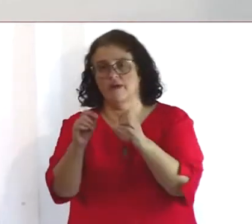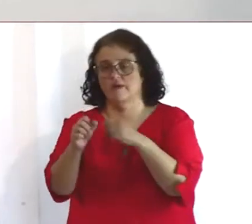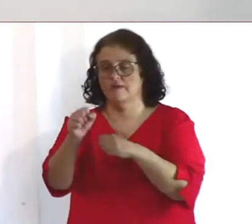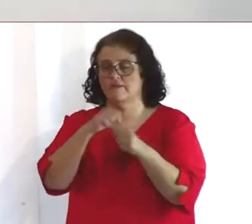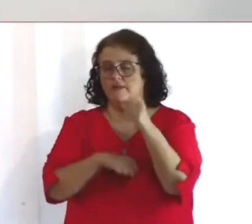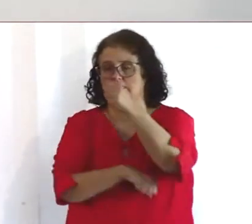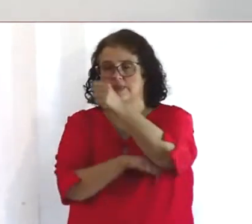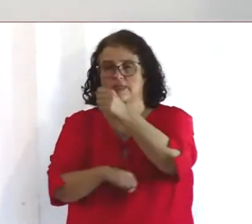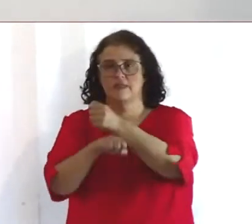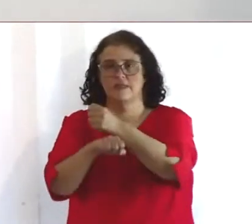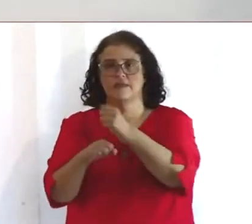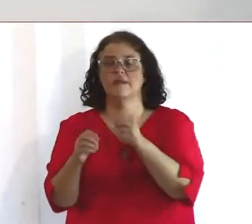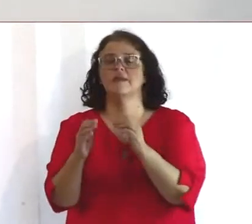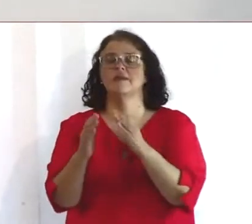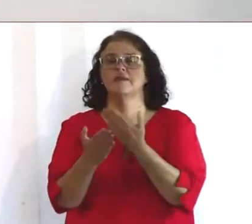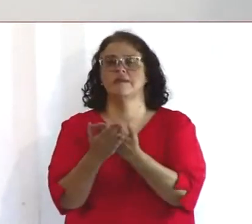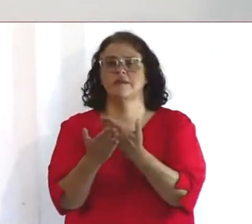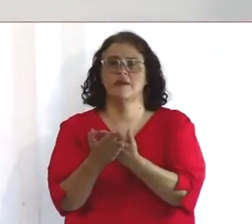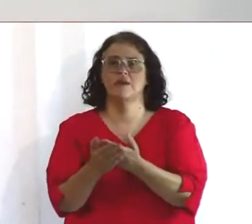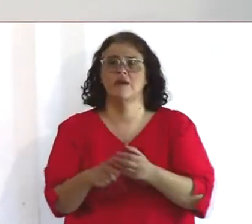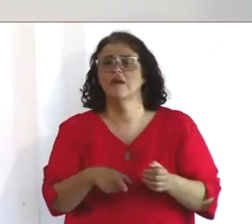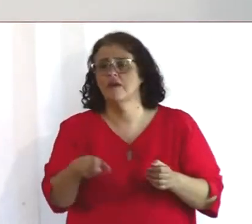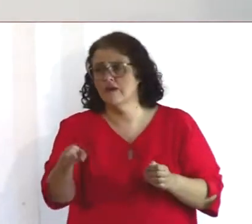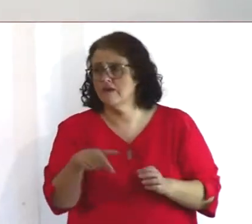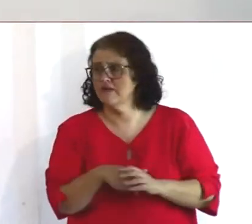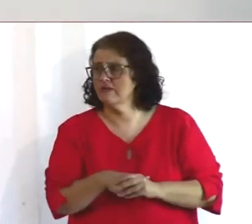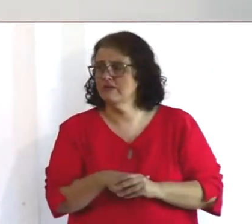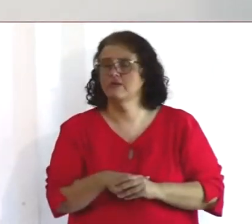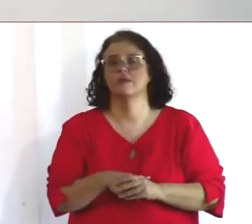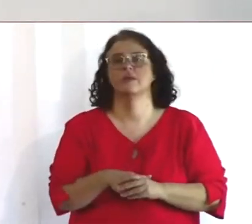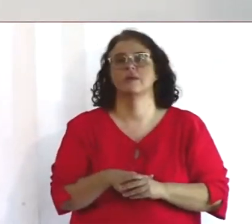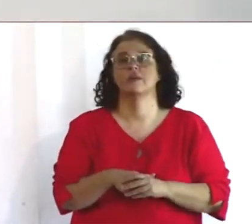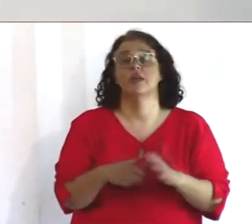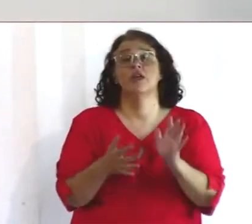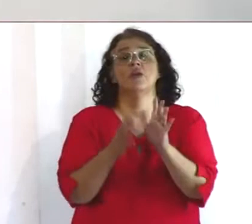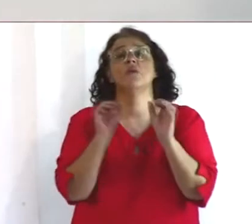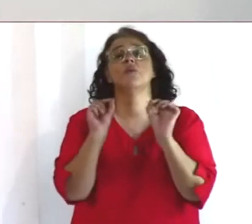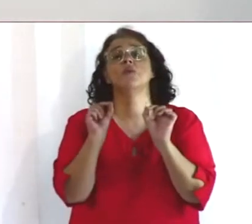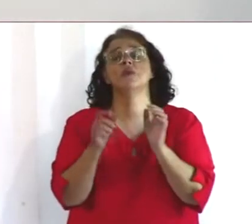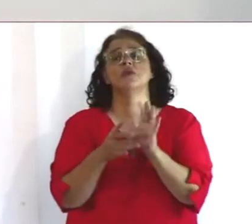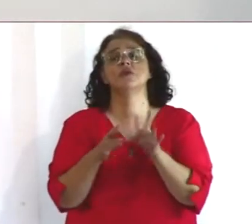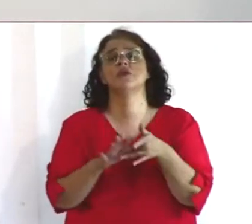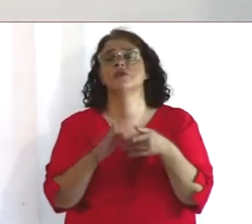sinagoga. E o que Jesus falava despertou naquele povo um